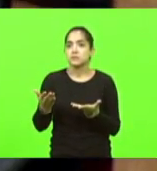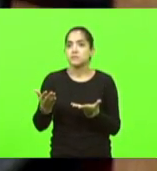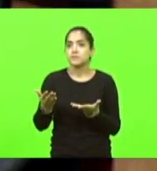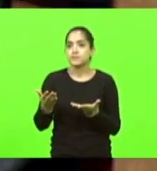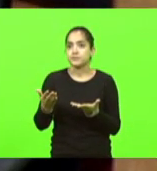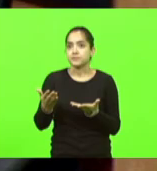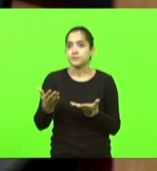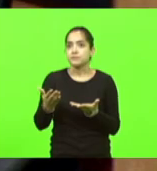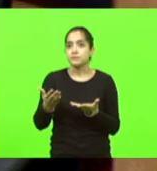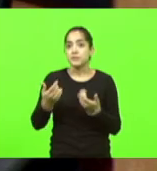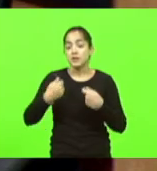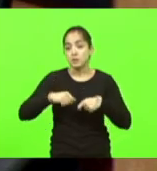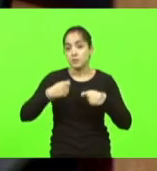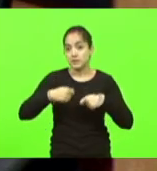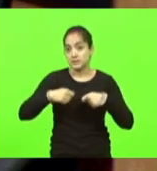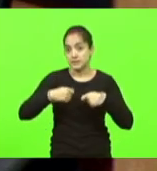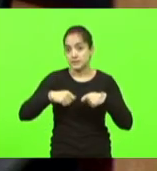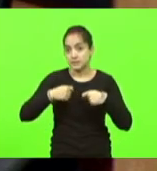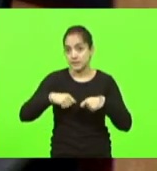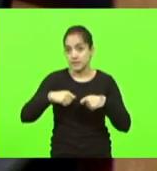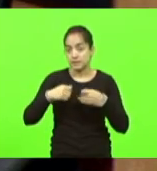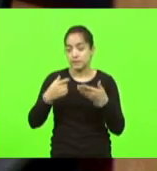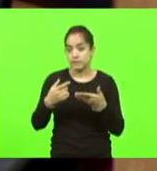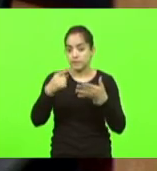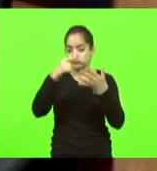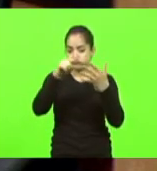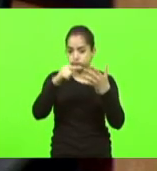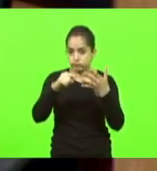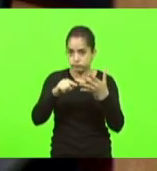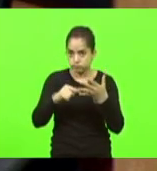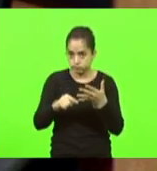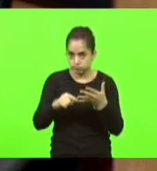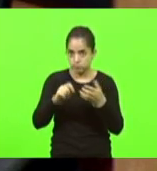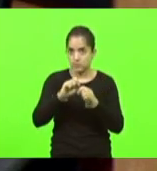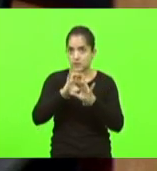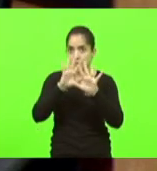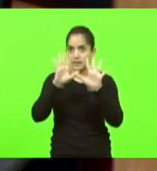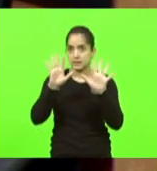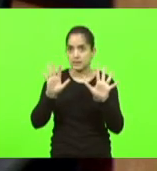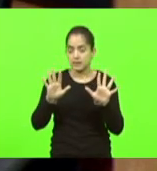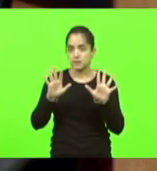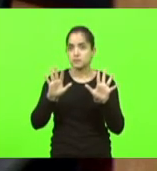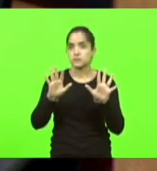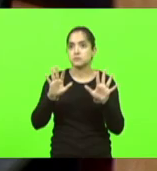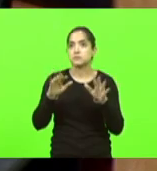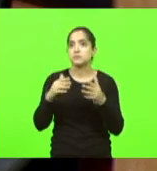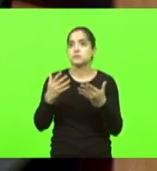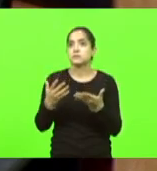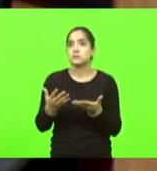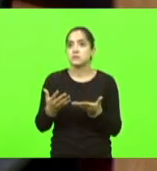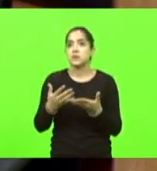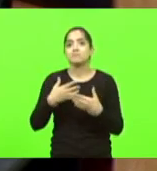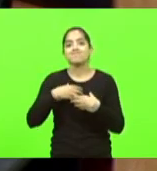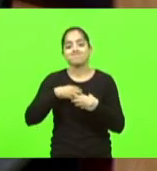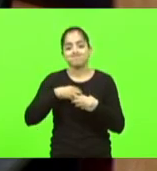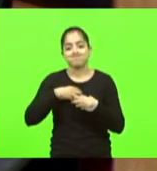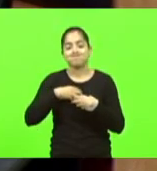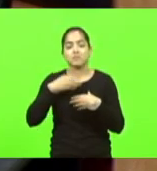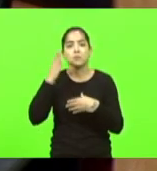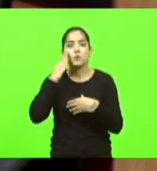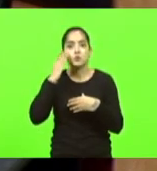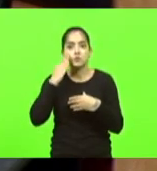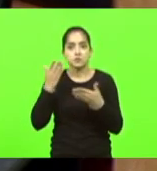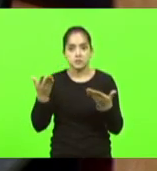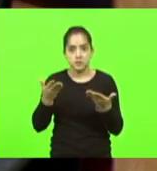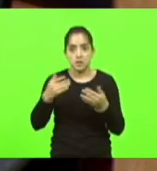eu precisava deixar essas ponderações não me foge a sensibilidade do caso que nós estamos